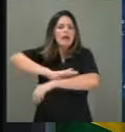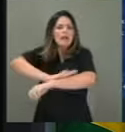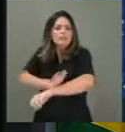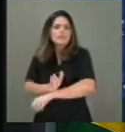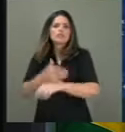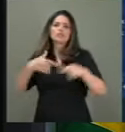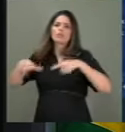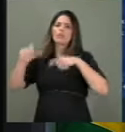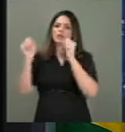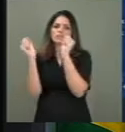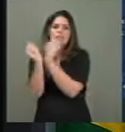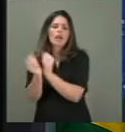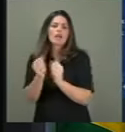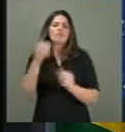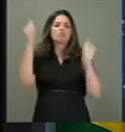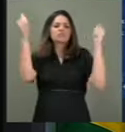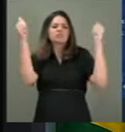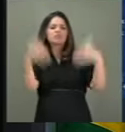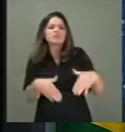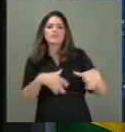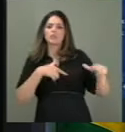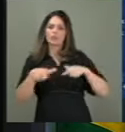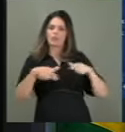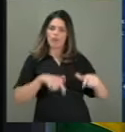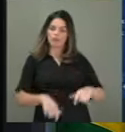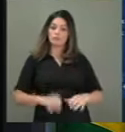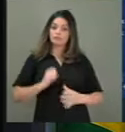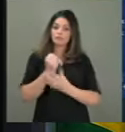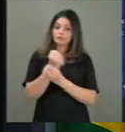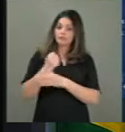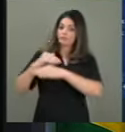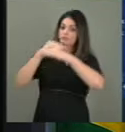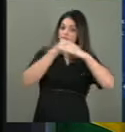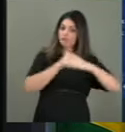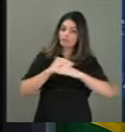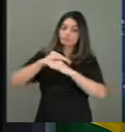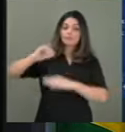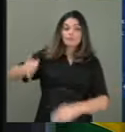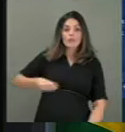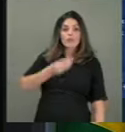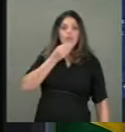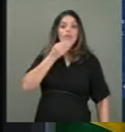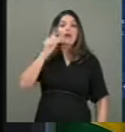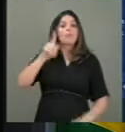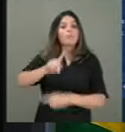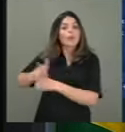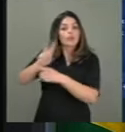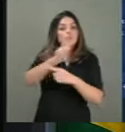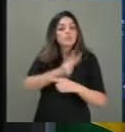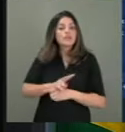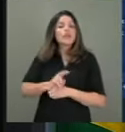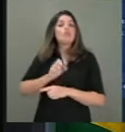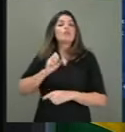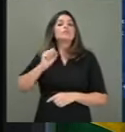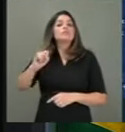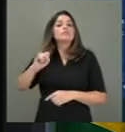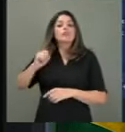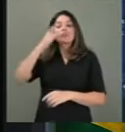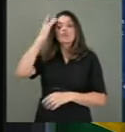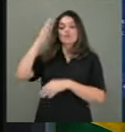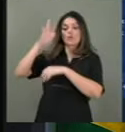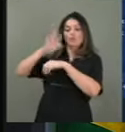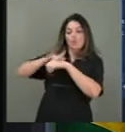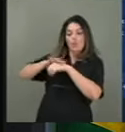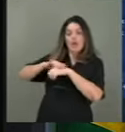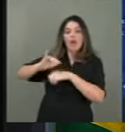escravo precarização do trabalho garantido igualdade de oportunidade a proteção e situação de adoecimento